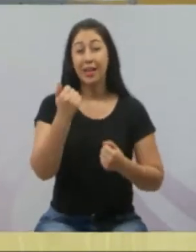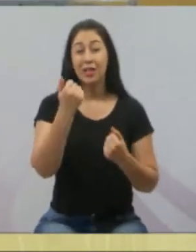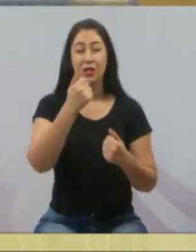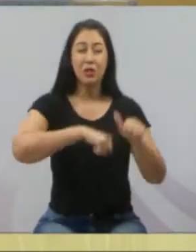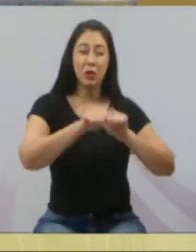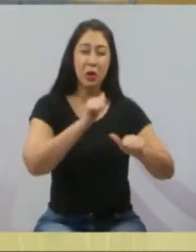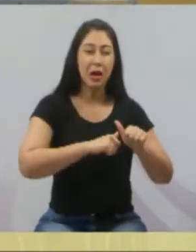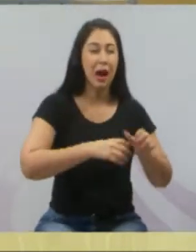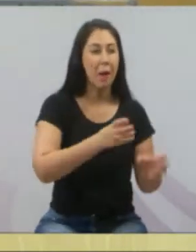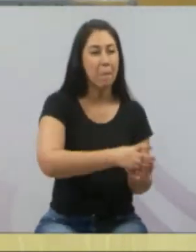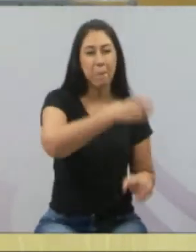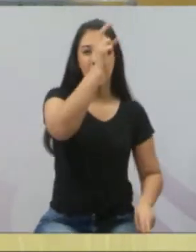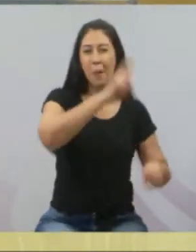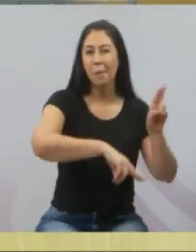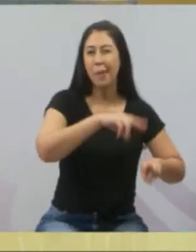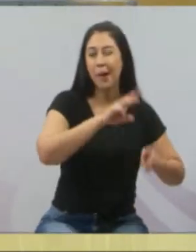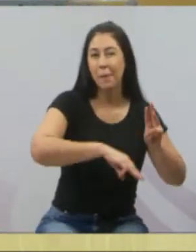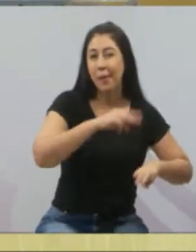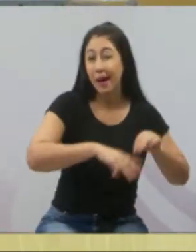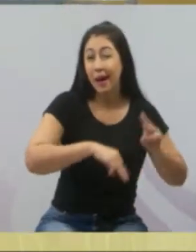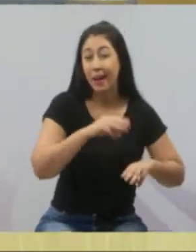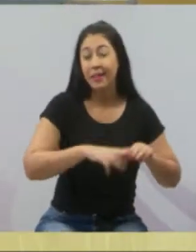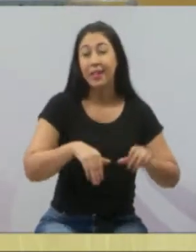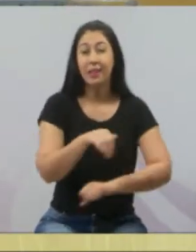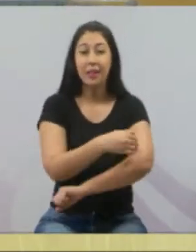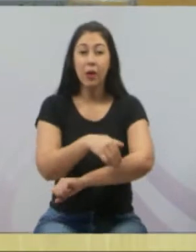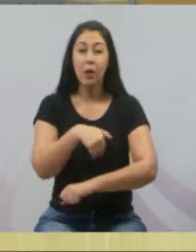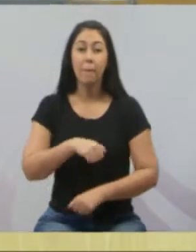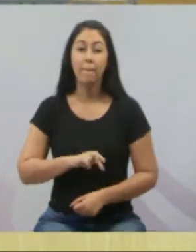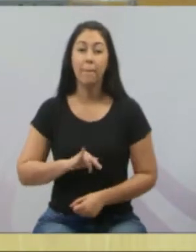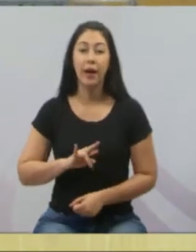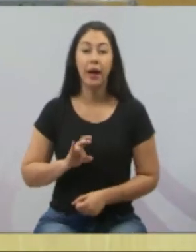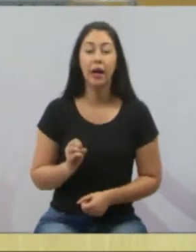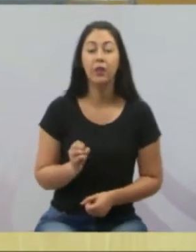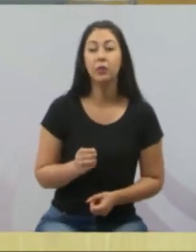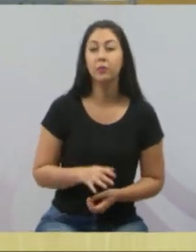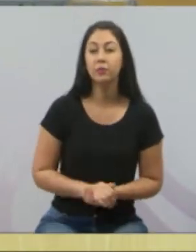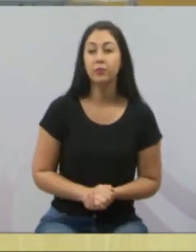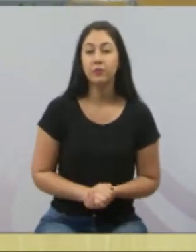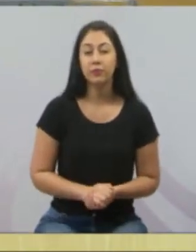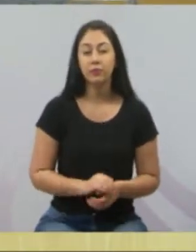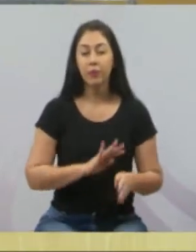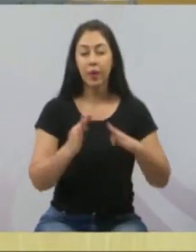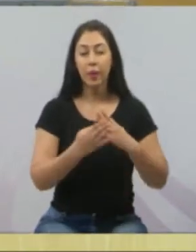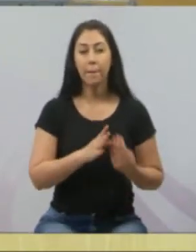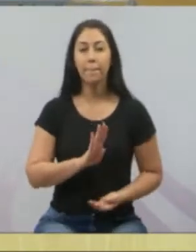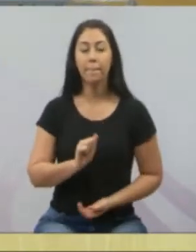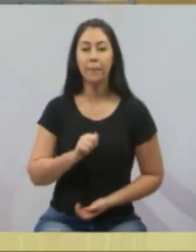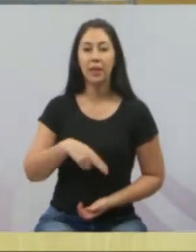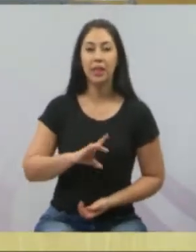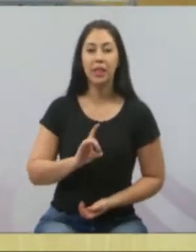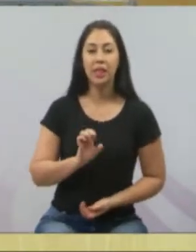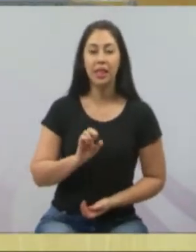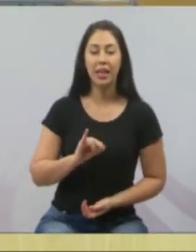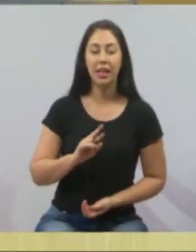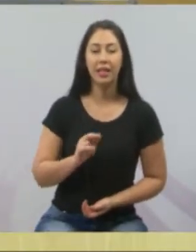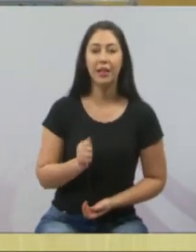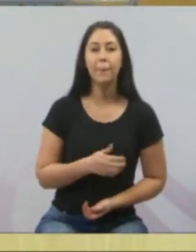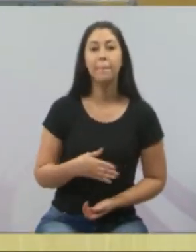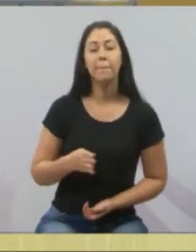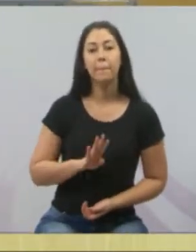Moção número 110. Requeremos, cumpridas as formalidades regimentais, seja constado na ata do trabalho